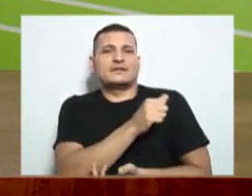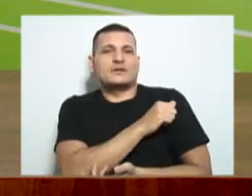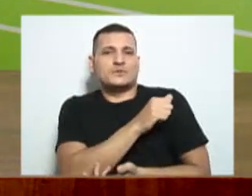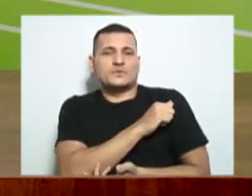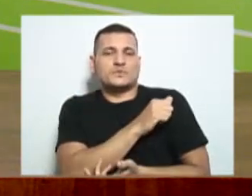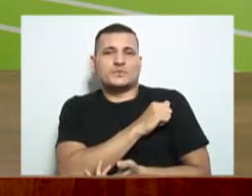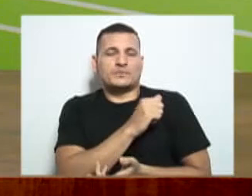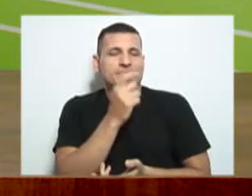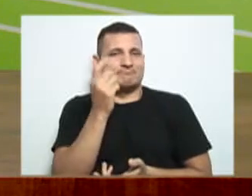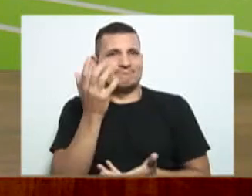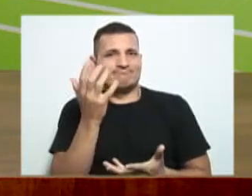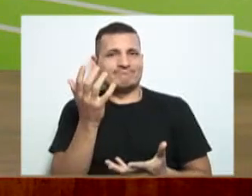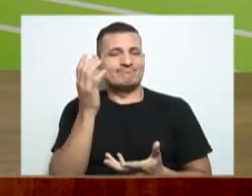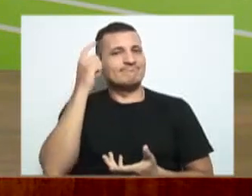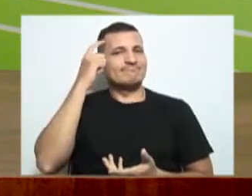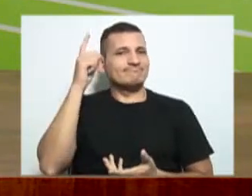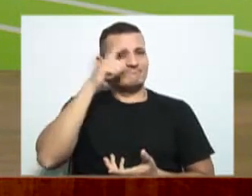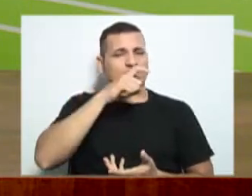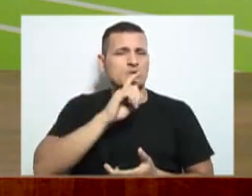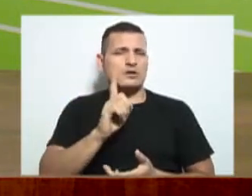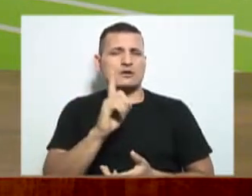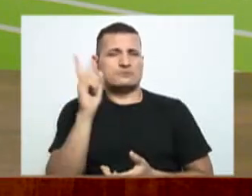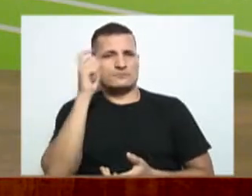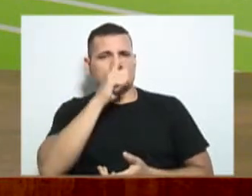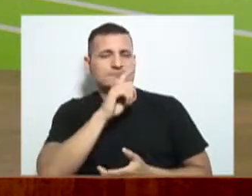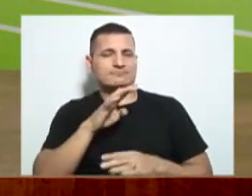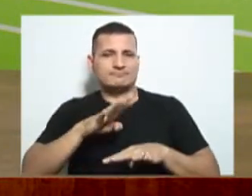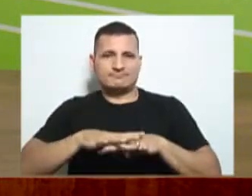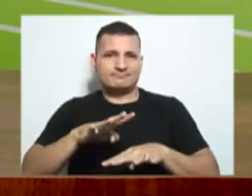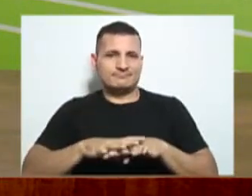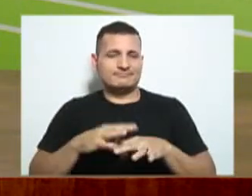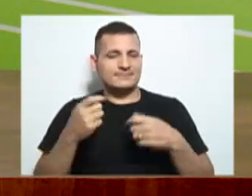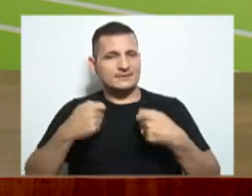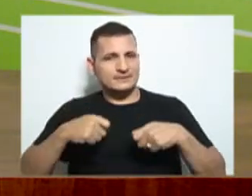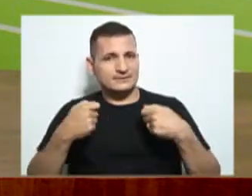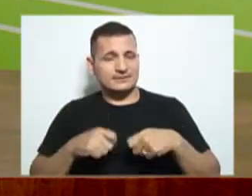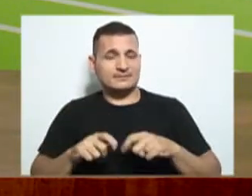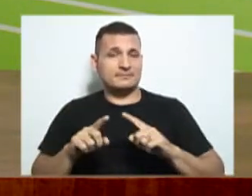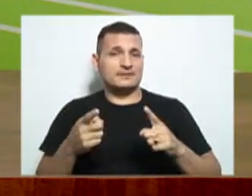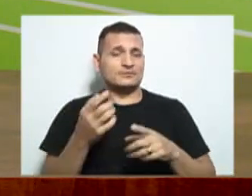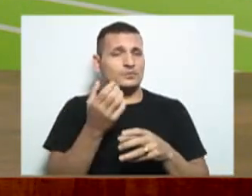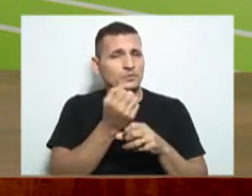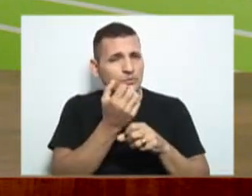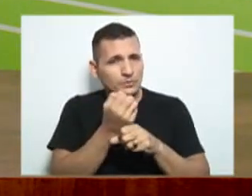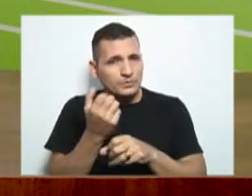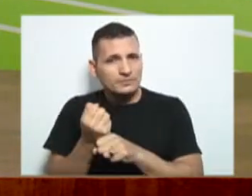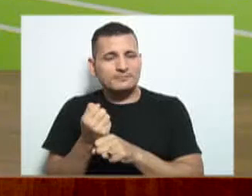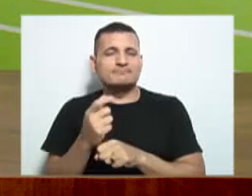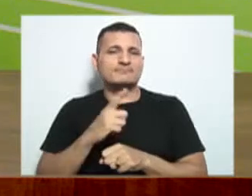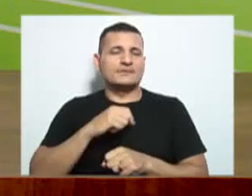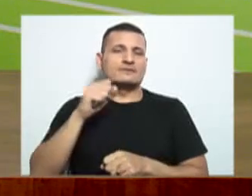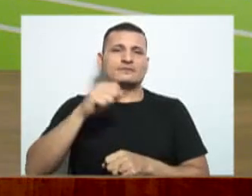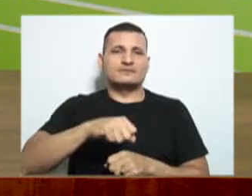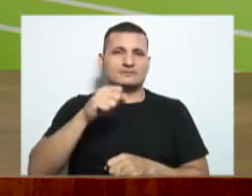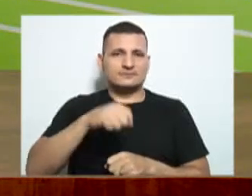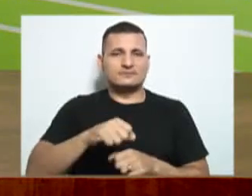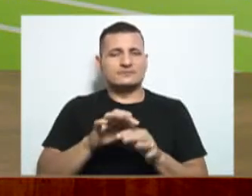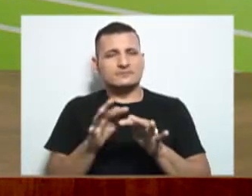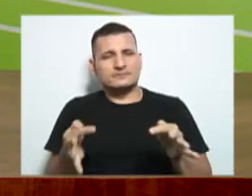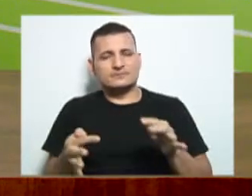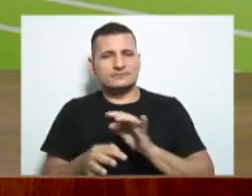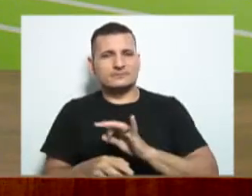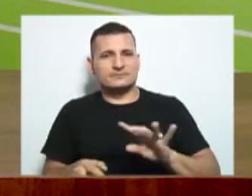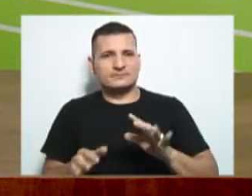que matemática seja difícil, matemática é necessário. Mas contabilidade, ela envolve cálculos simples,